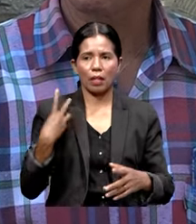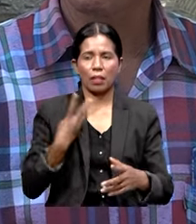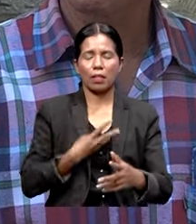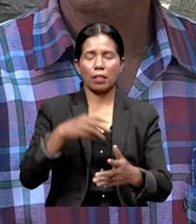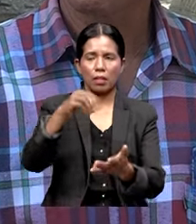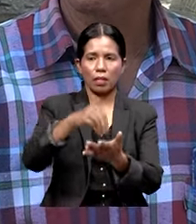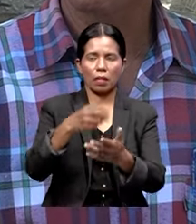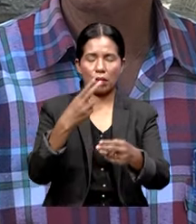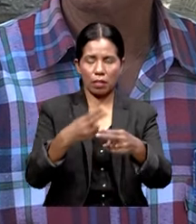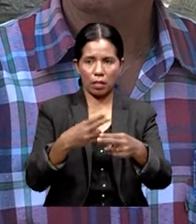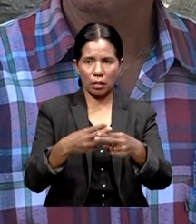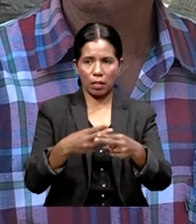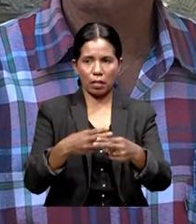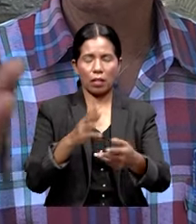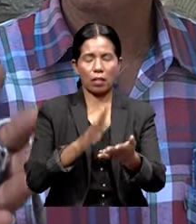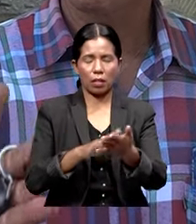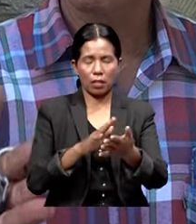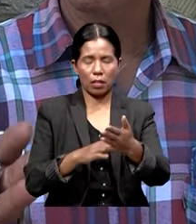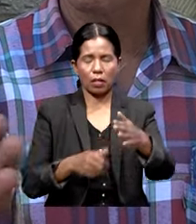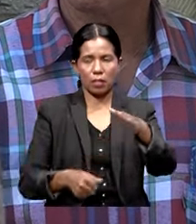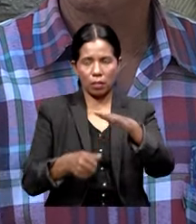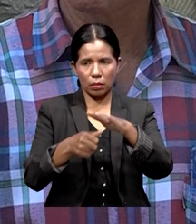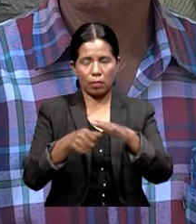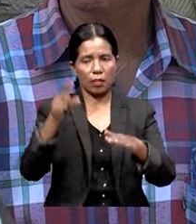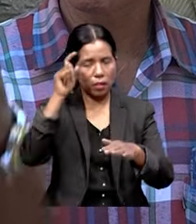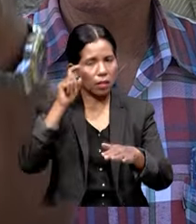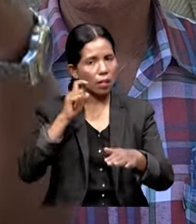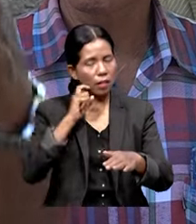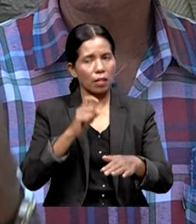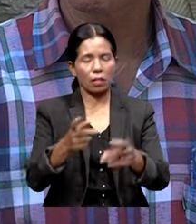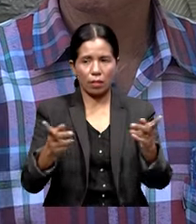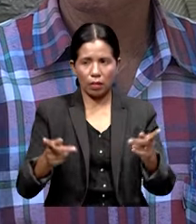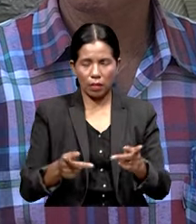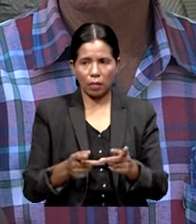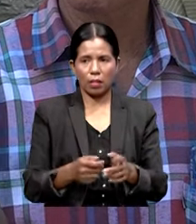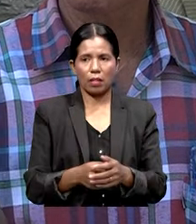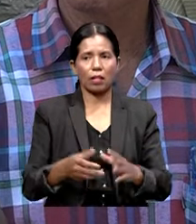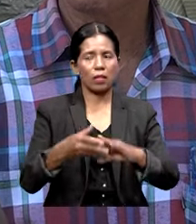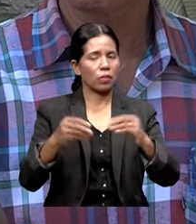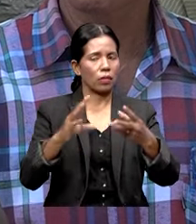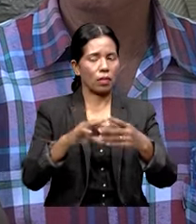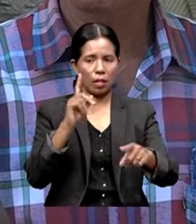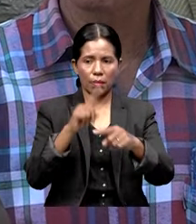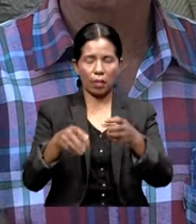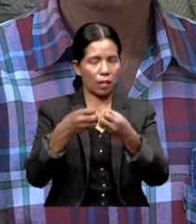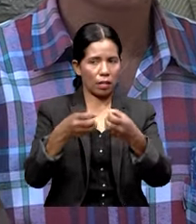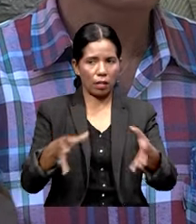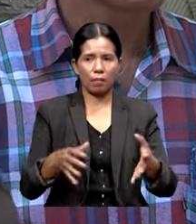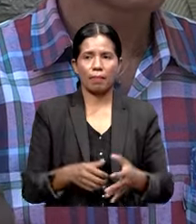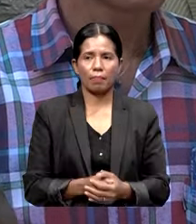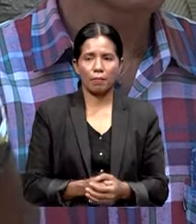ini dia be sekolah abrigo membuat karal sanan Guzmão ne per depois berle story ne level lakon, story ne level